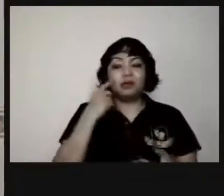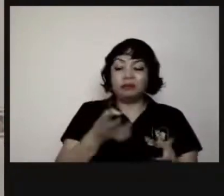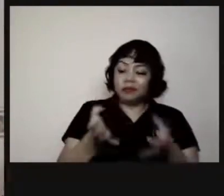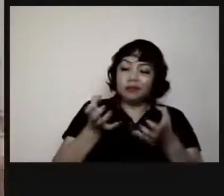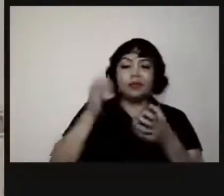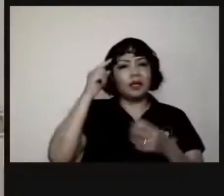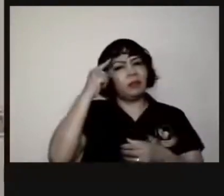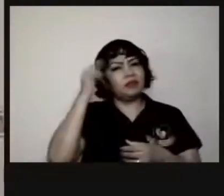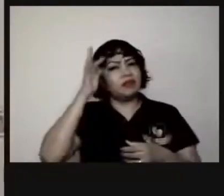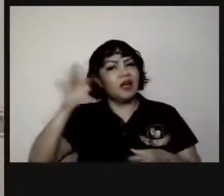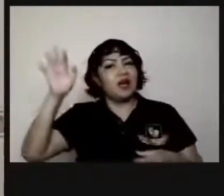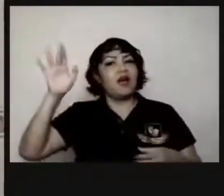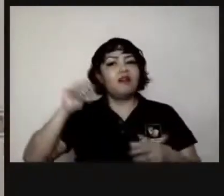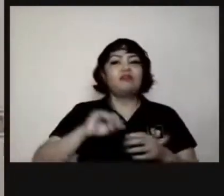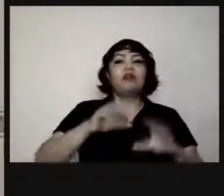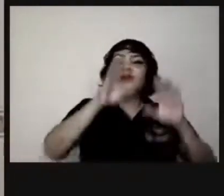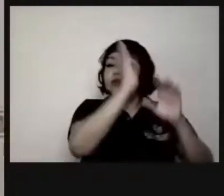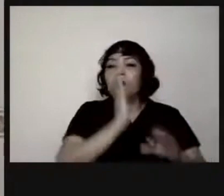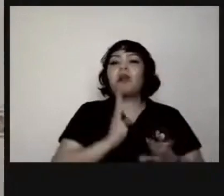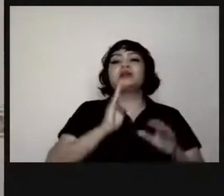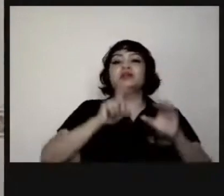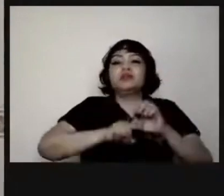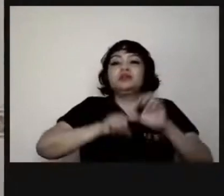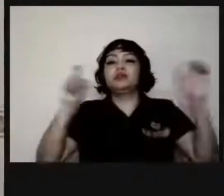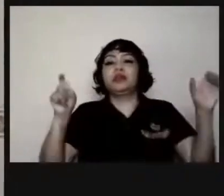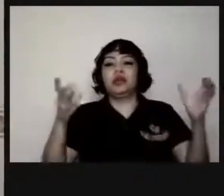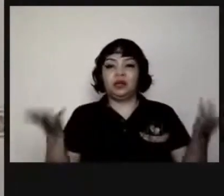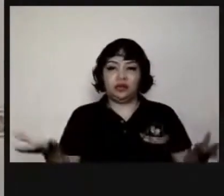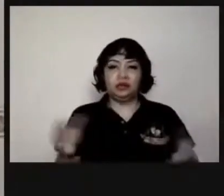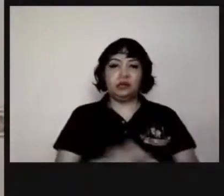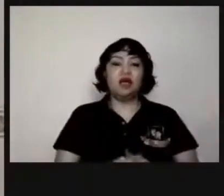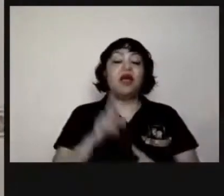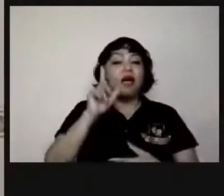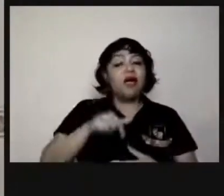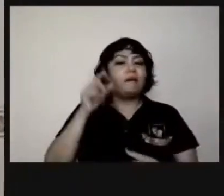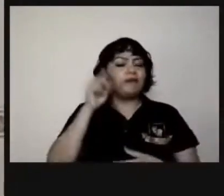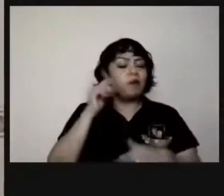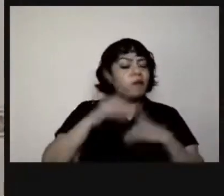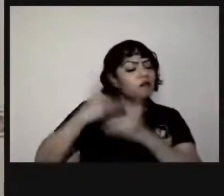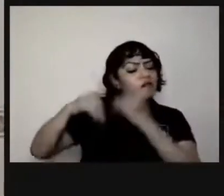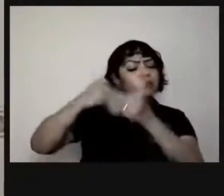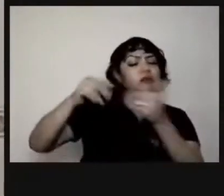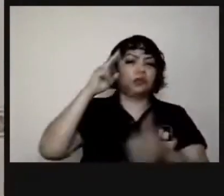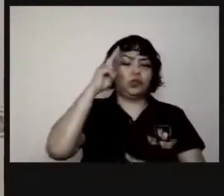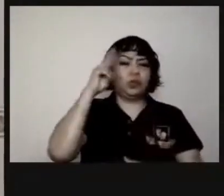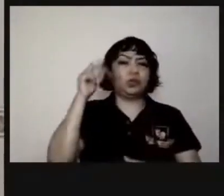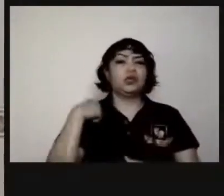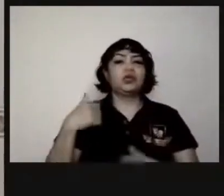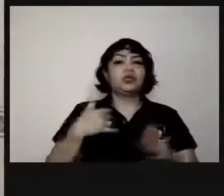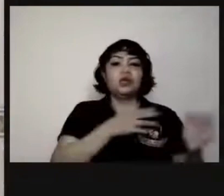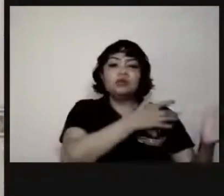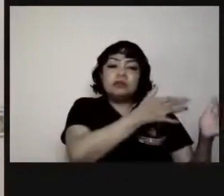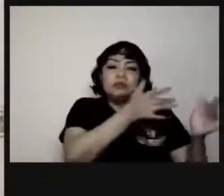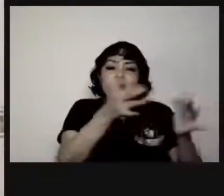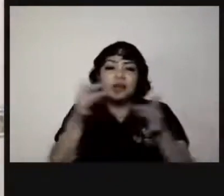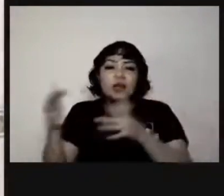também focalizar essa questão histórica, né, e fazer esse paralelo com as coisas que vão